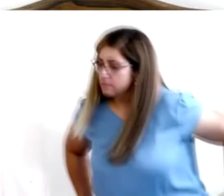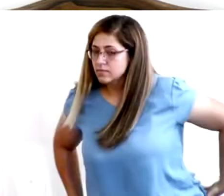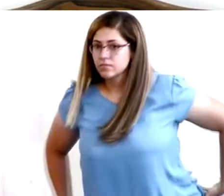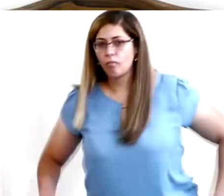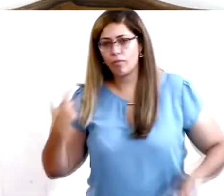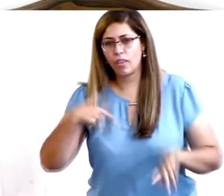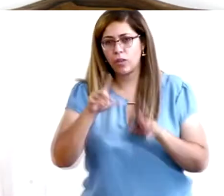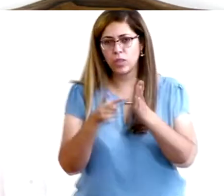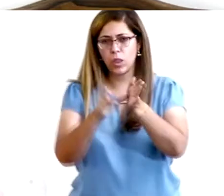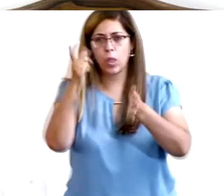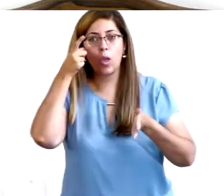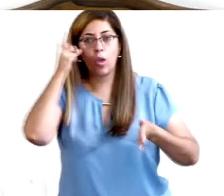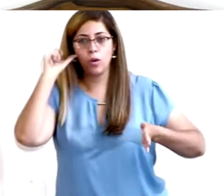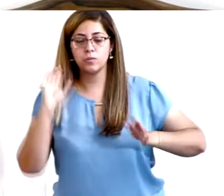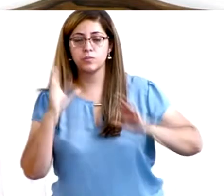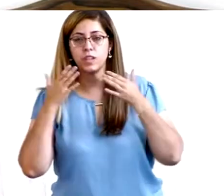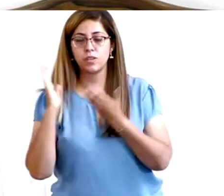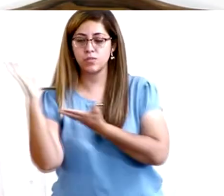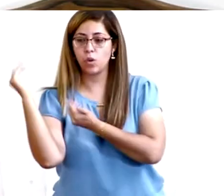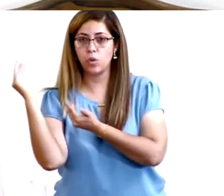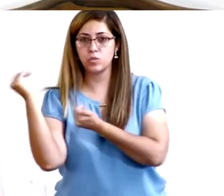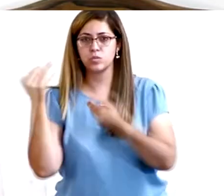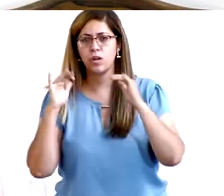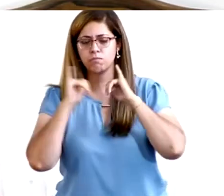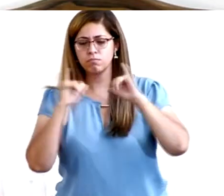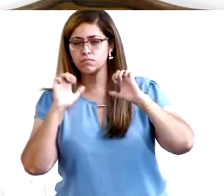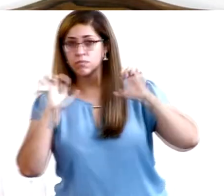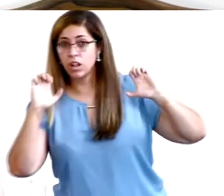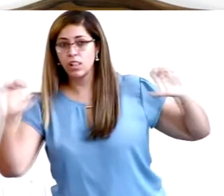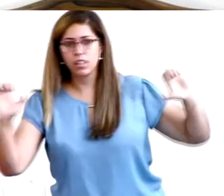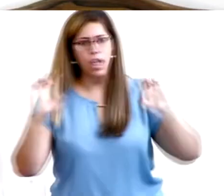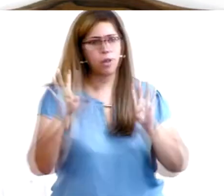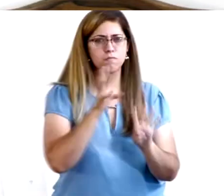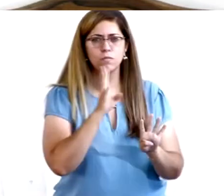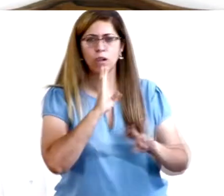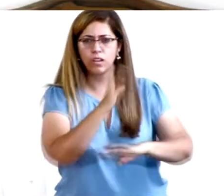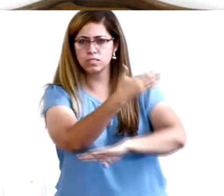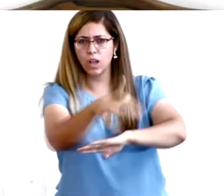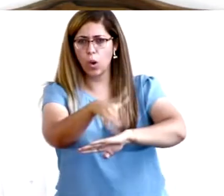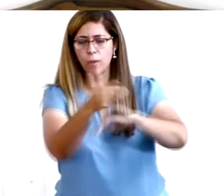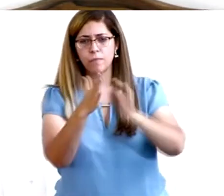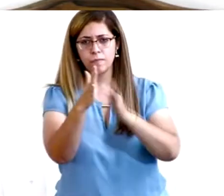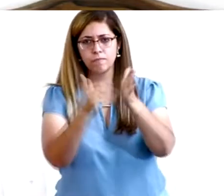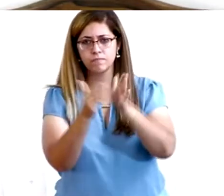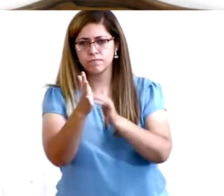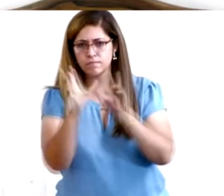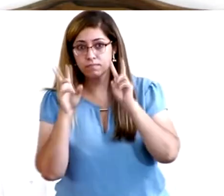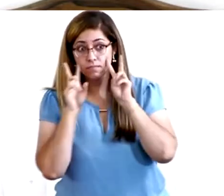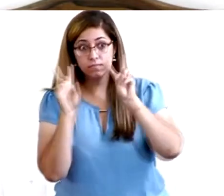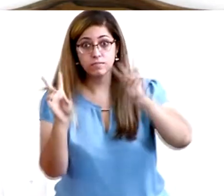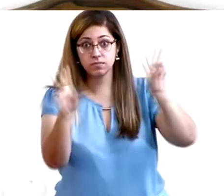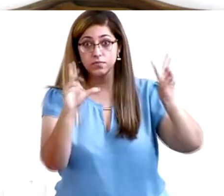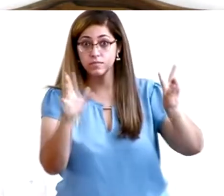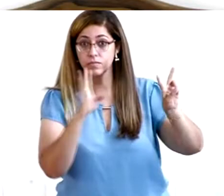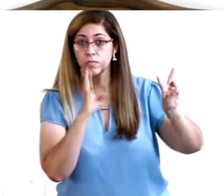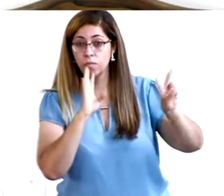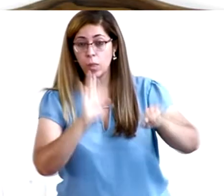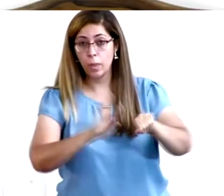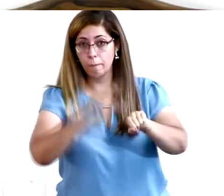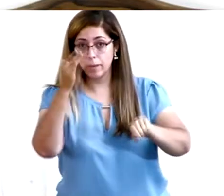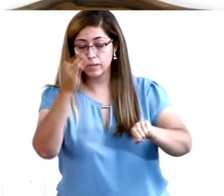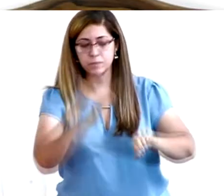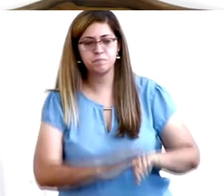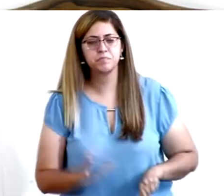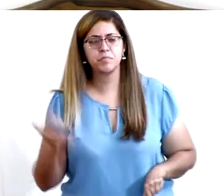a Canaã. Eu acho isso muito legal, pela intenção, acho isso maravilhoso. Mas eles sabem que quando eles chegarem